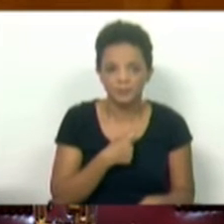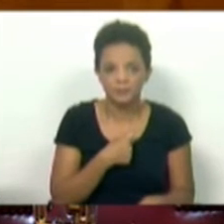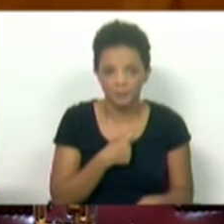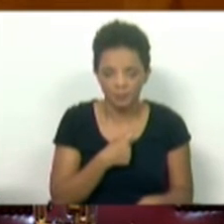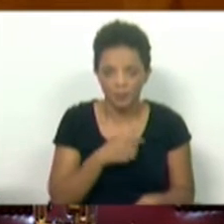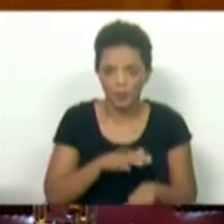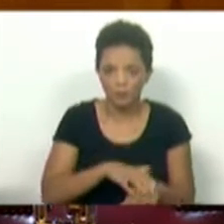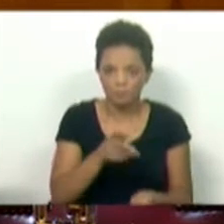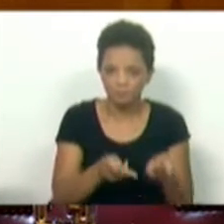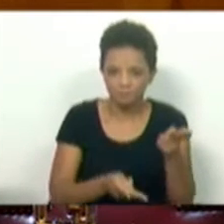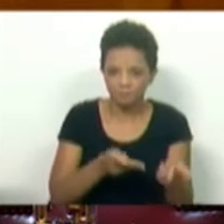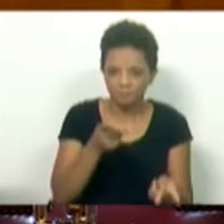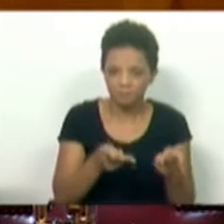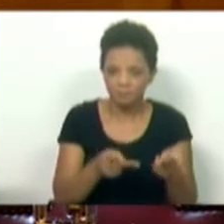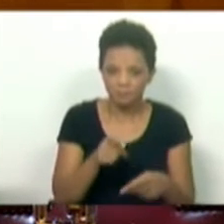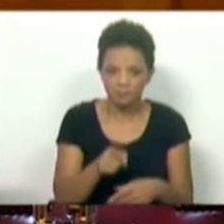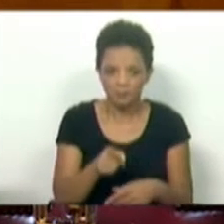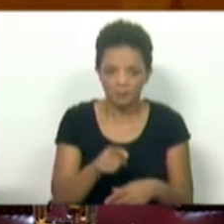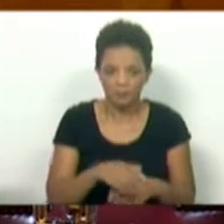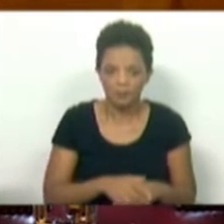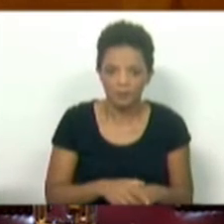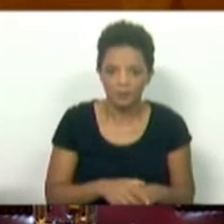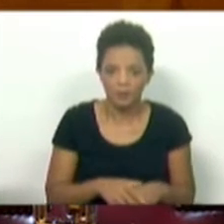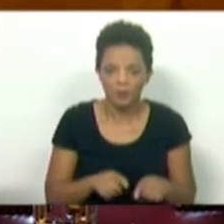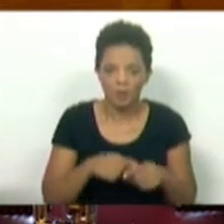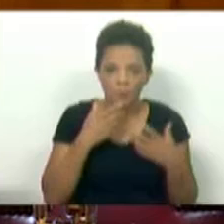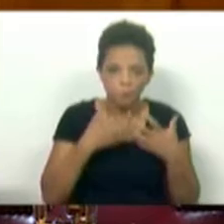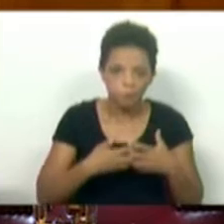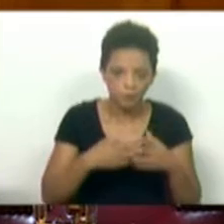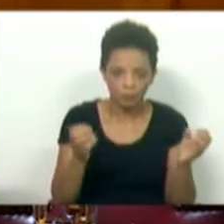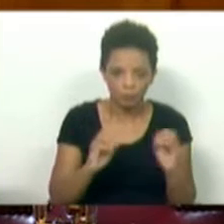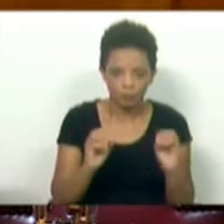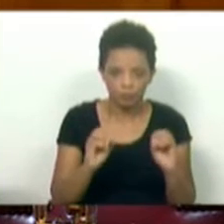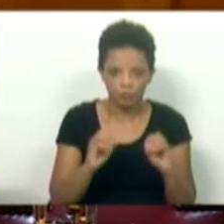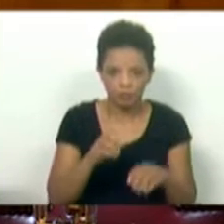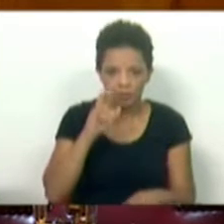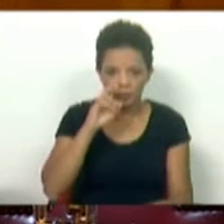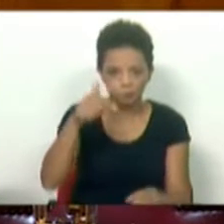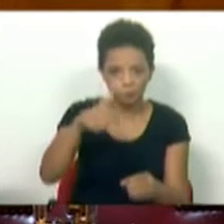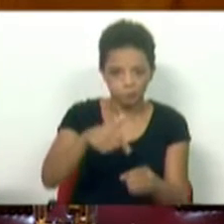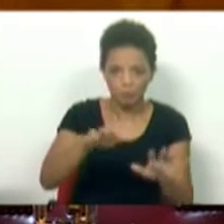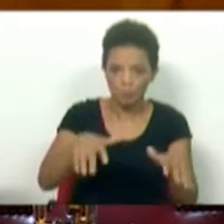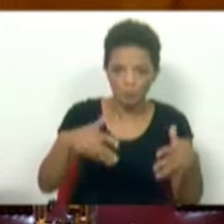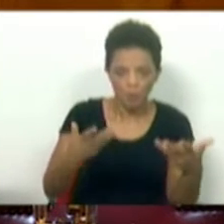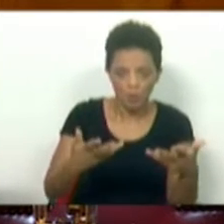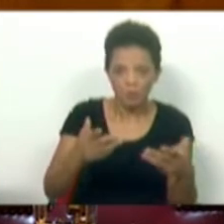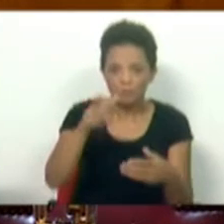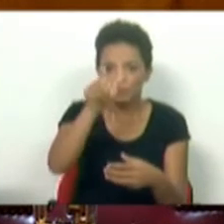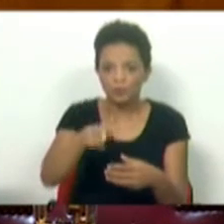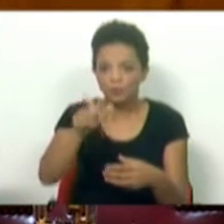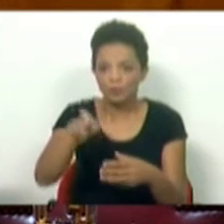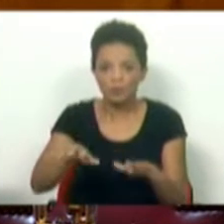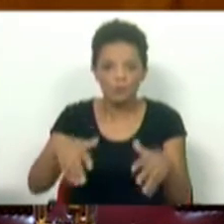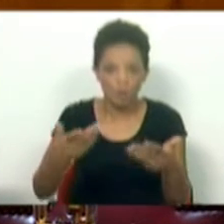na apreciação que faço de que não há nenhuma dúvida que qualquer gasolineira repercutiu em qualquer consumidor